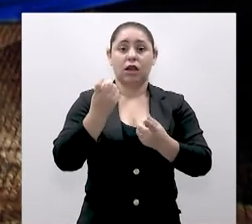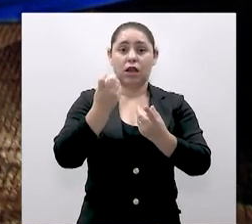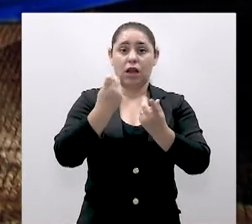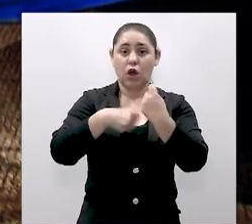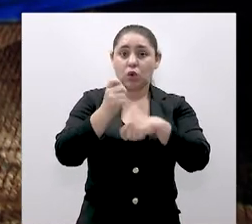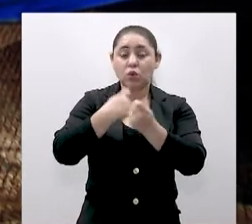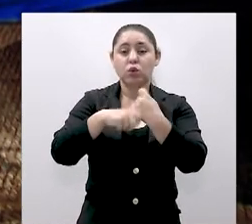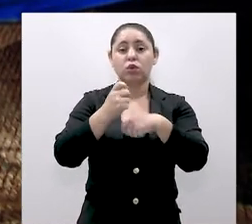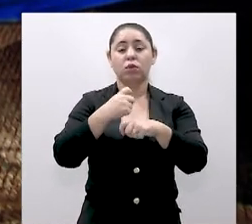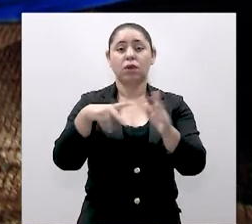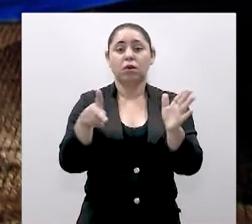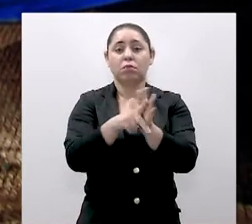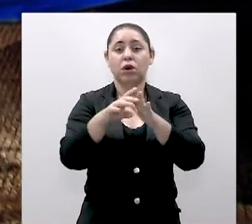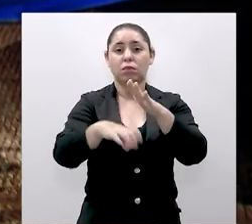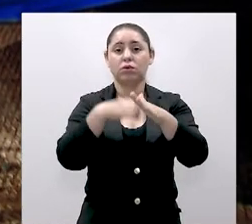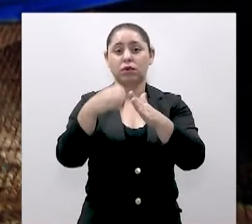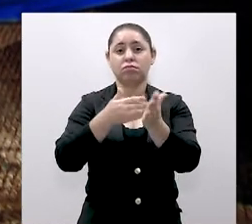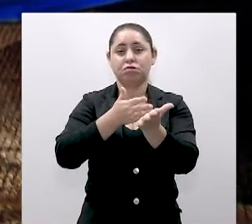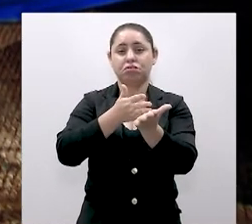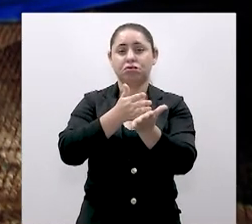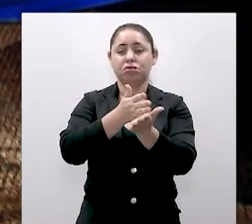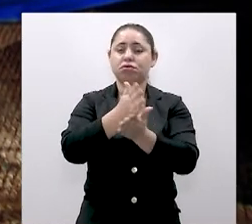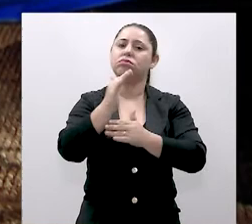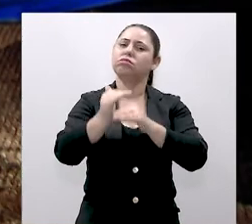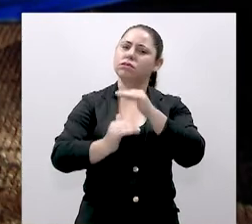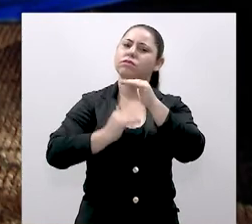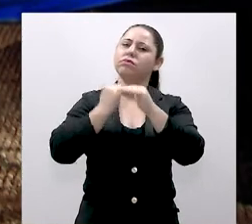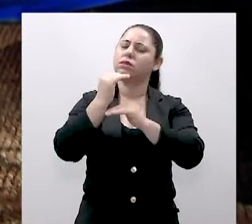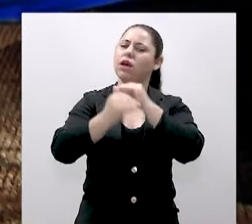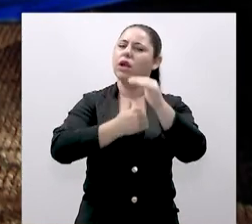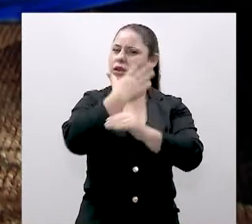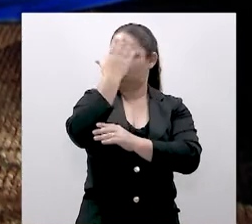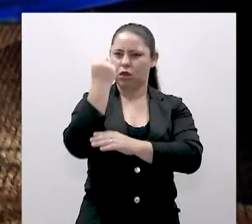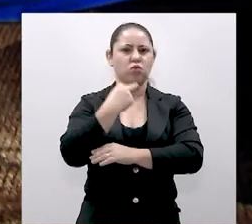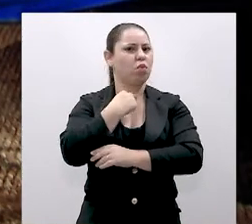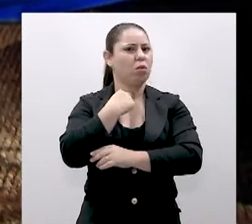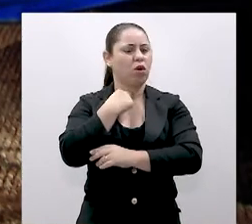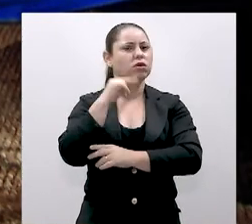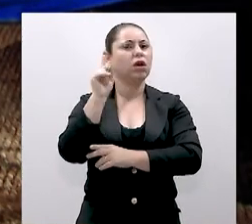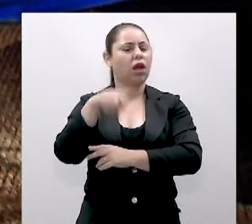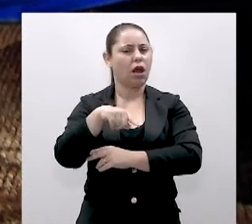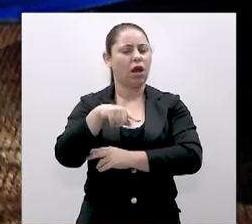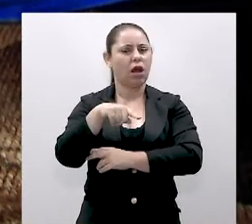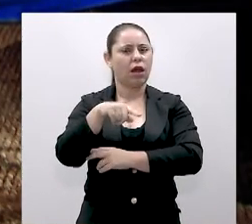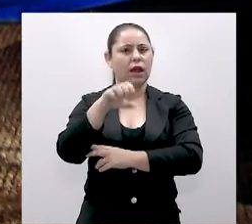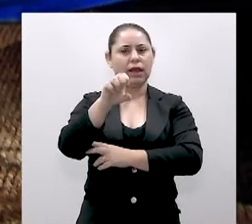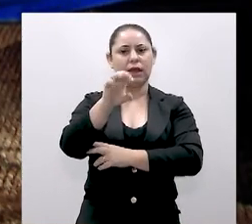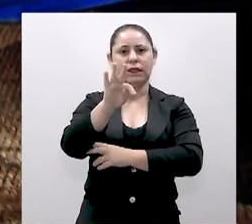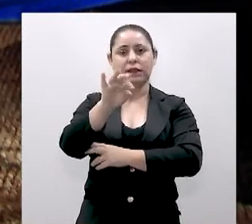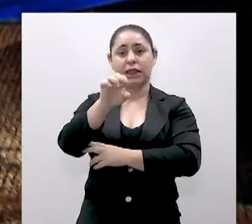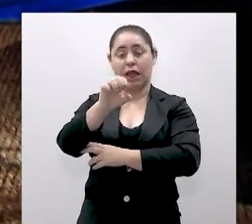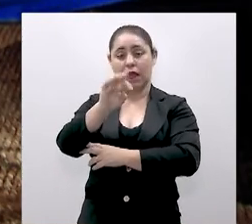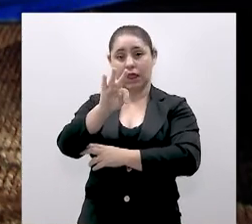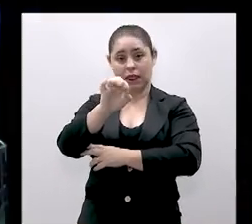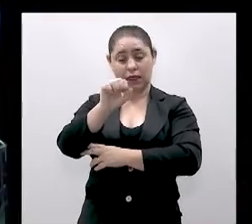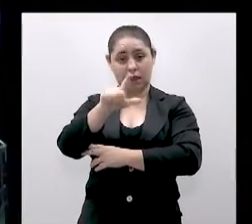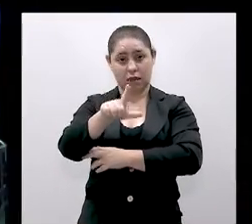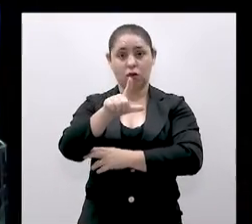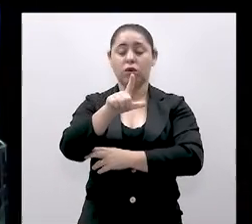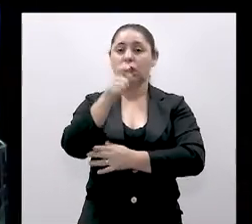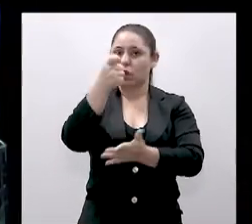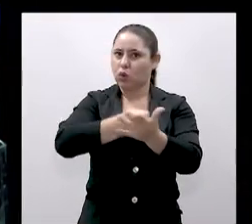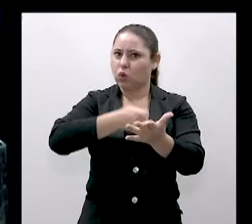uma a economia da empresa é caminhando bem mais gente não pode esquecer que a Petrobras a empresa estatal